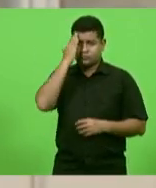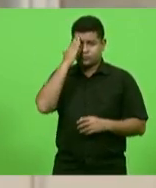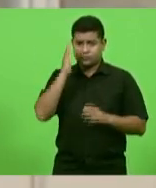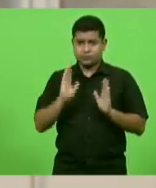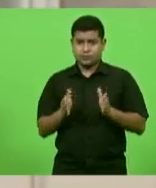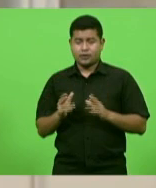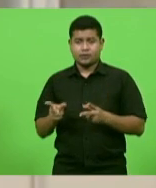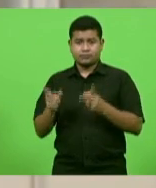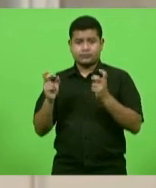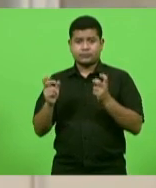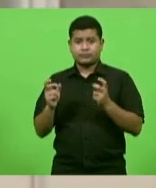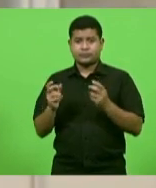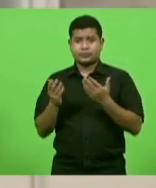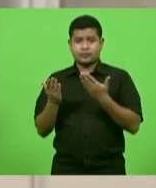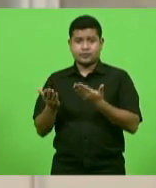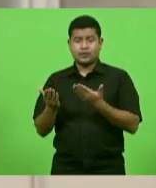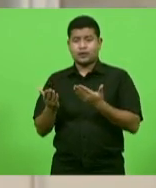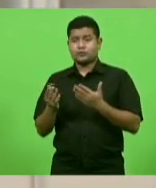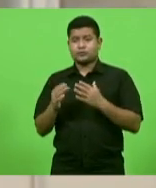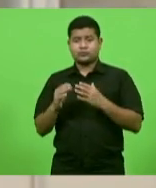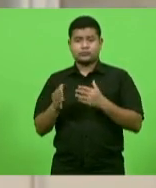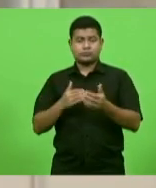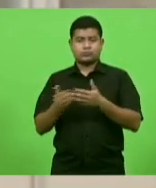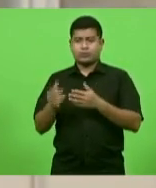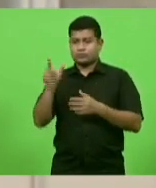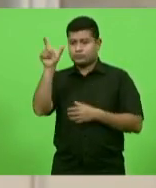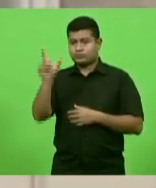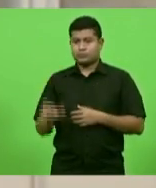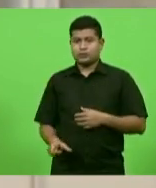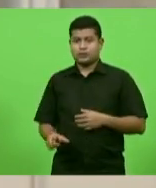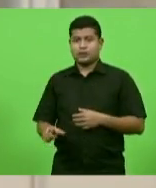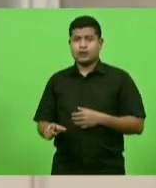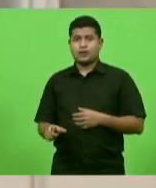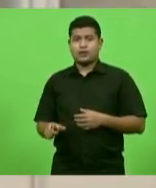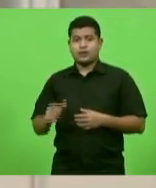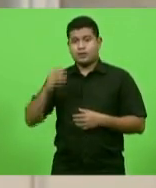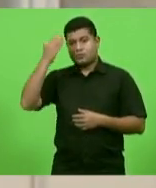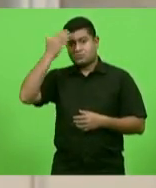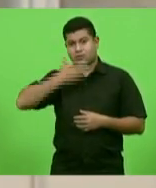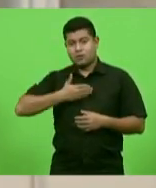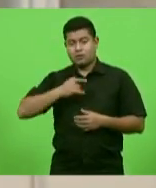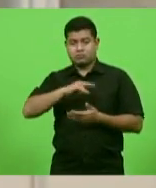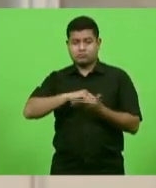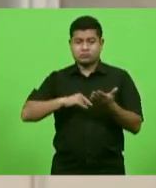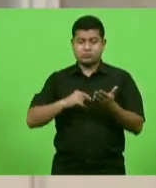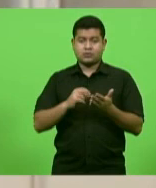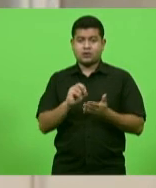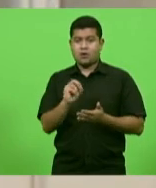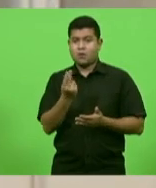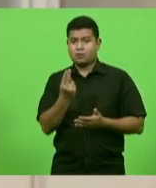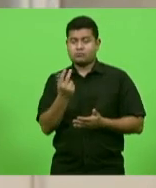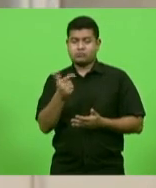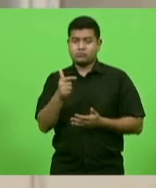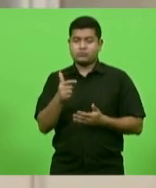e perceptiveis por qualquer pessoa independentemente de prova documental